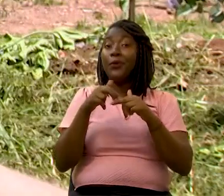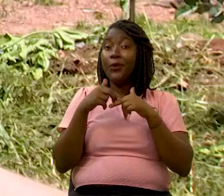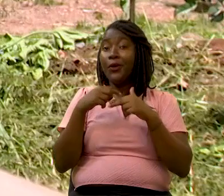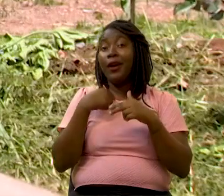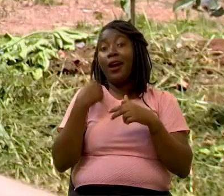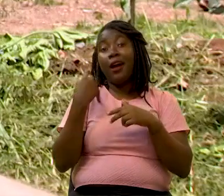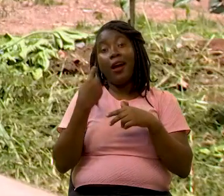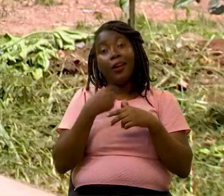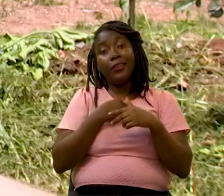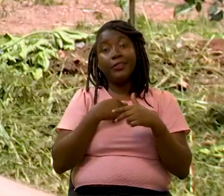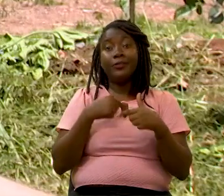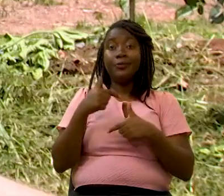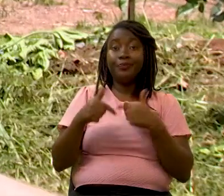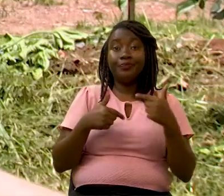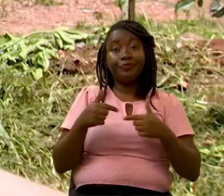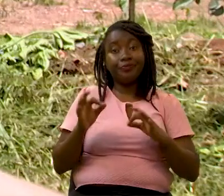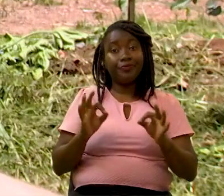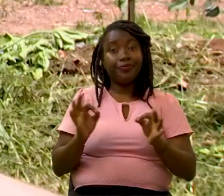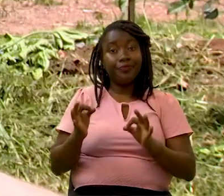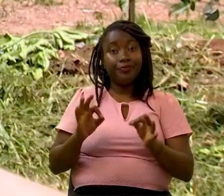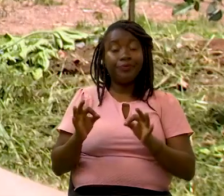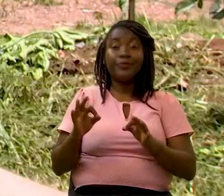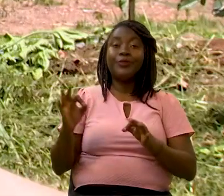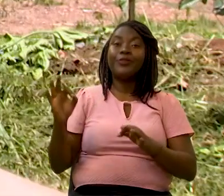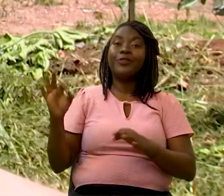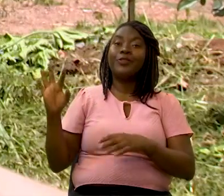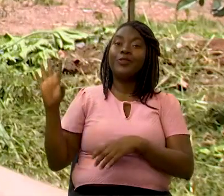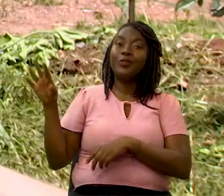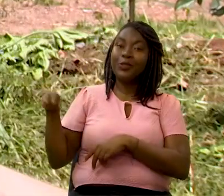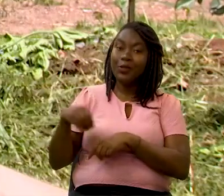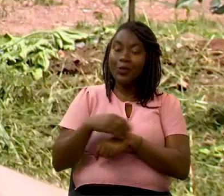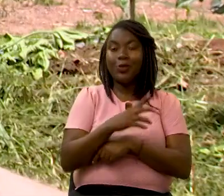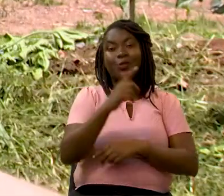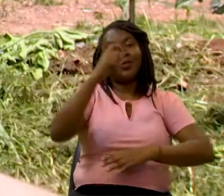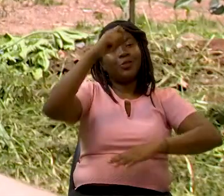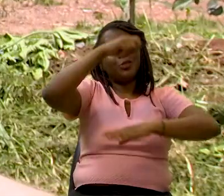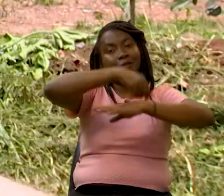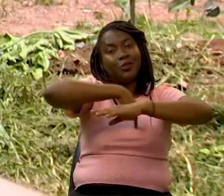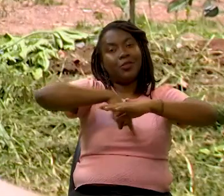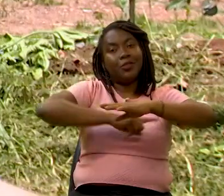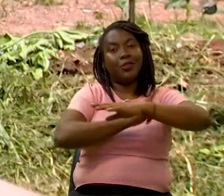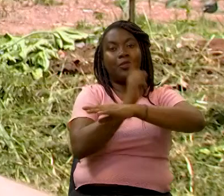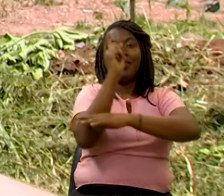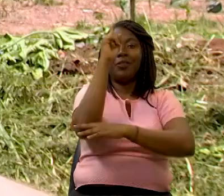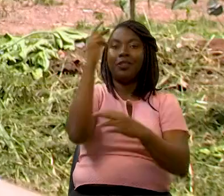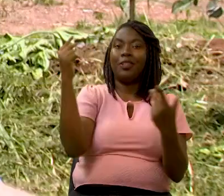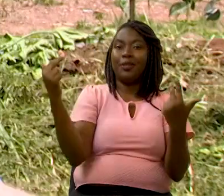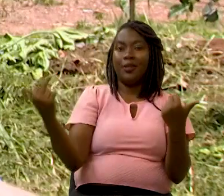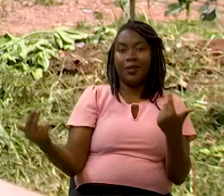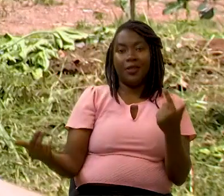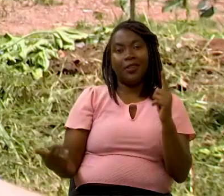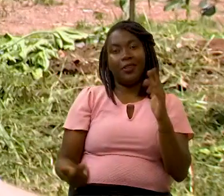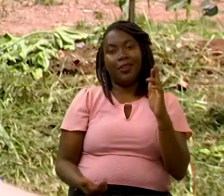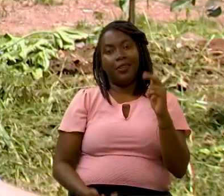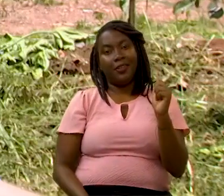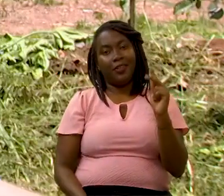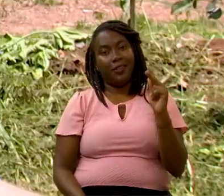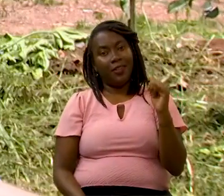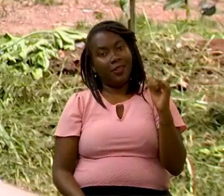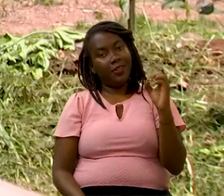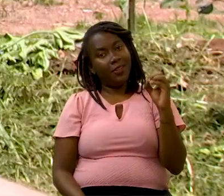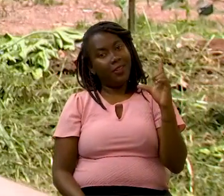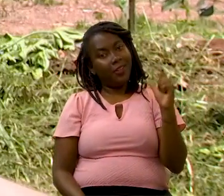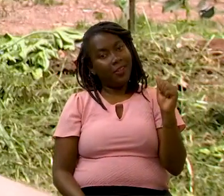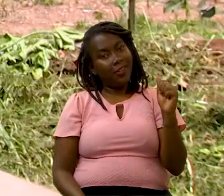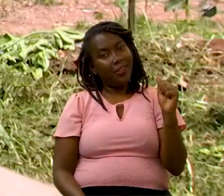por conta disso, a gente, no meio das nossas ações, a gente trouxe justamente um pé de graviola para plantar aqui